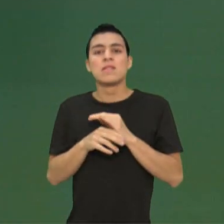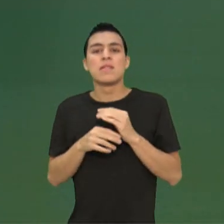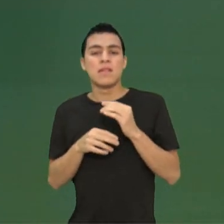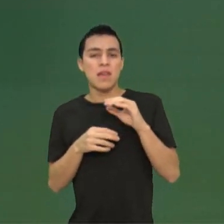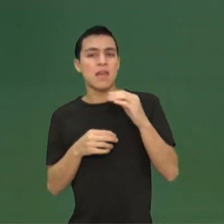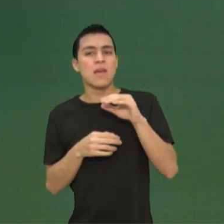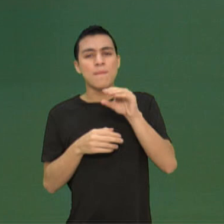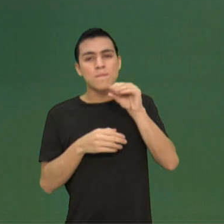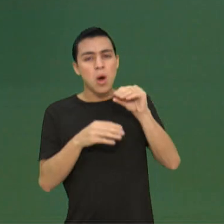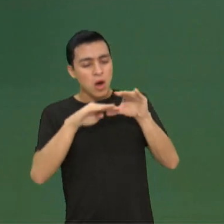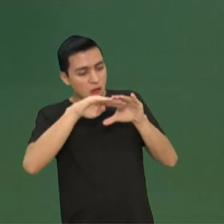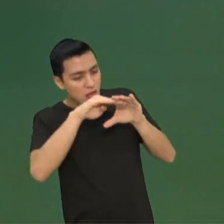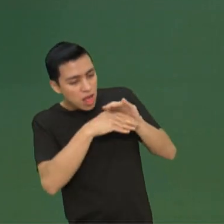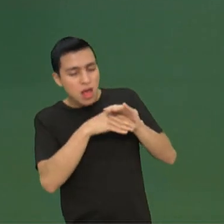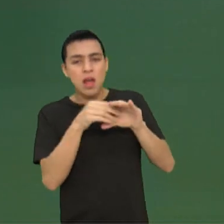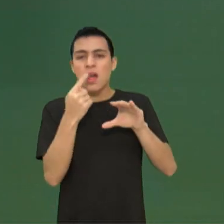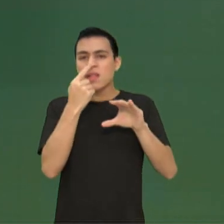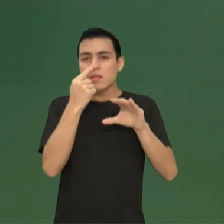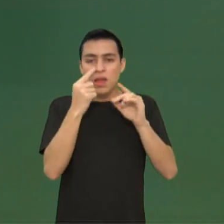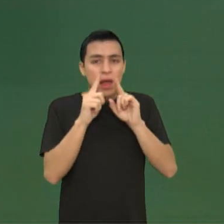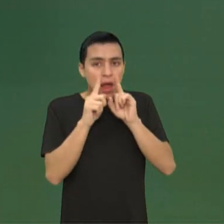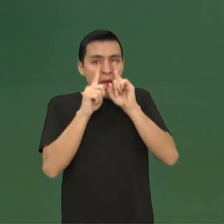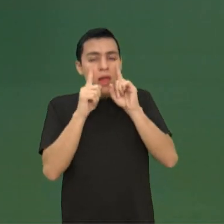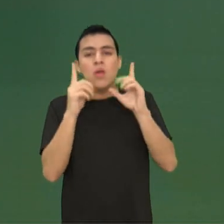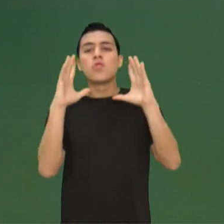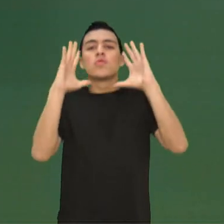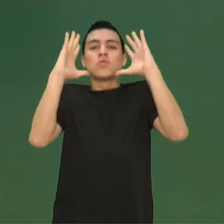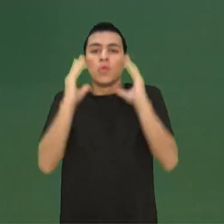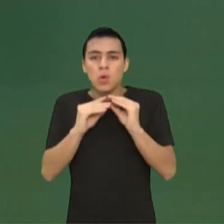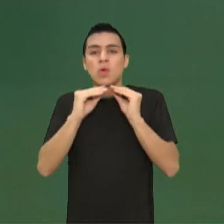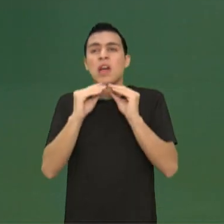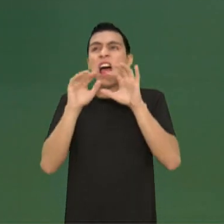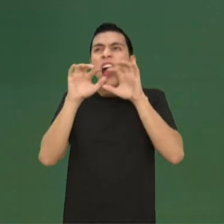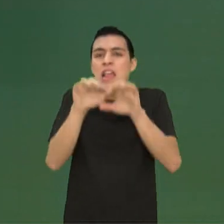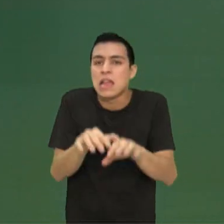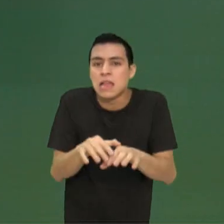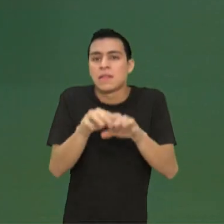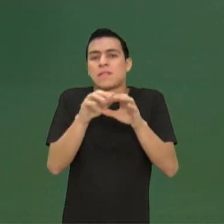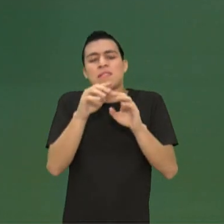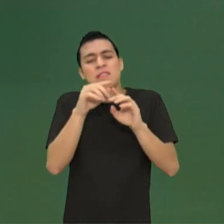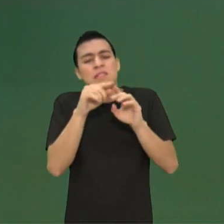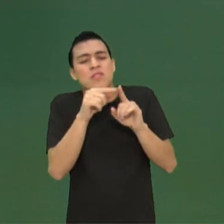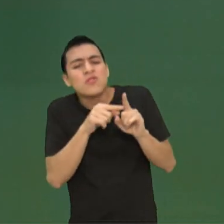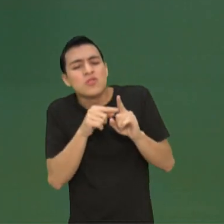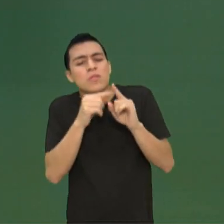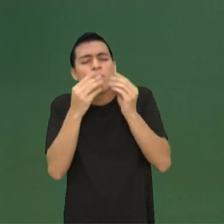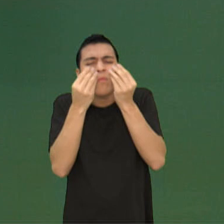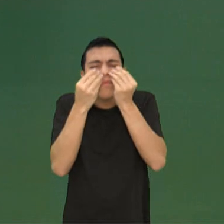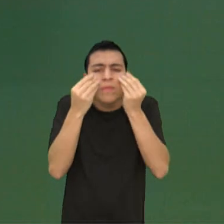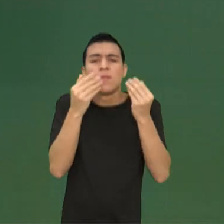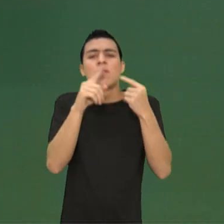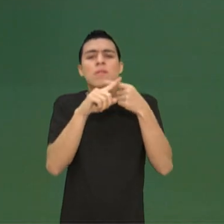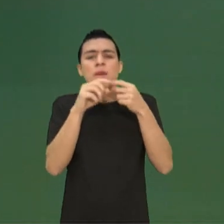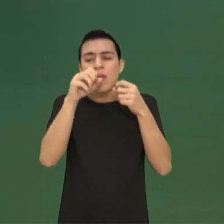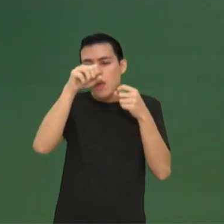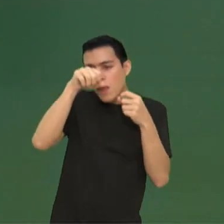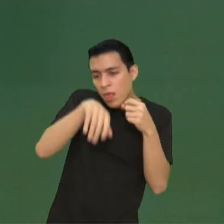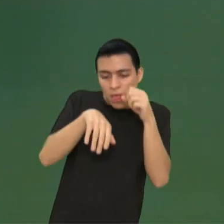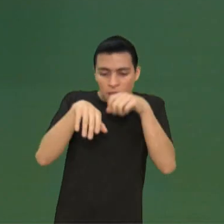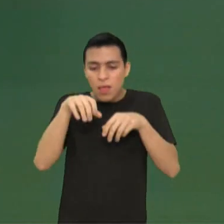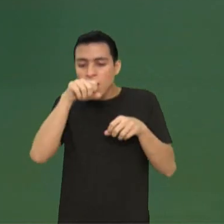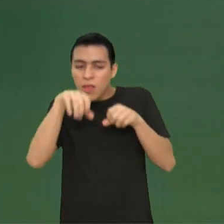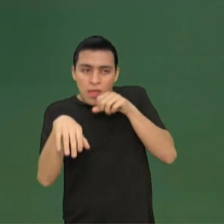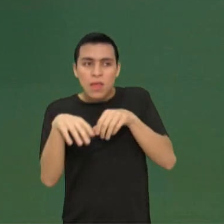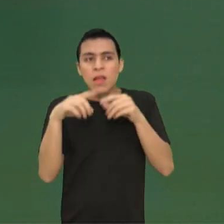boca, do nariz, de todas as aberturas do corpo serem desse jeito, o tipo de tecido presente, a secreção que produz,